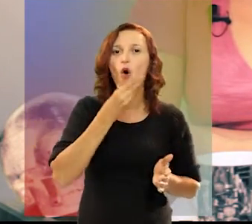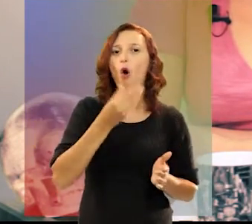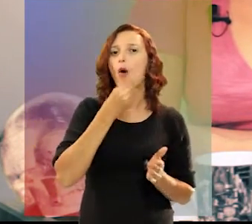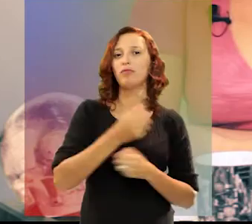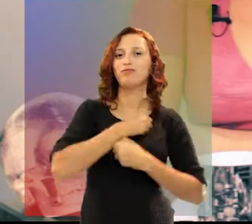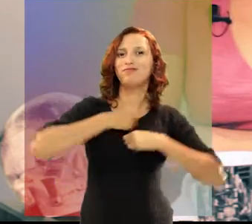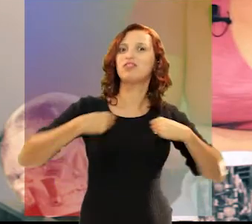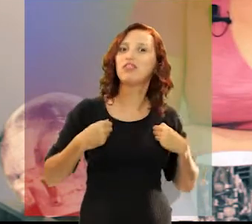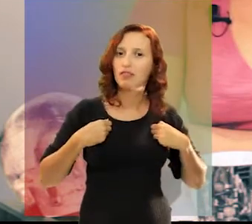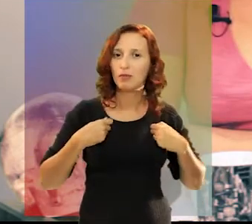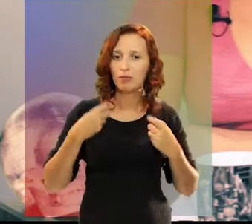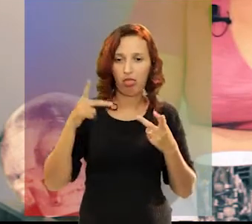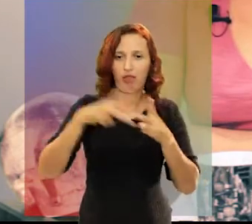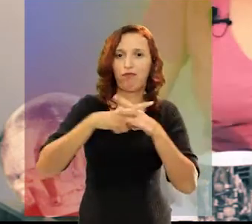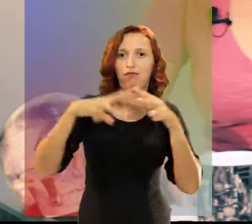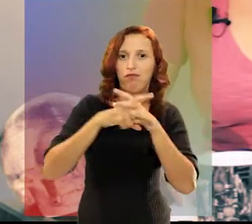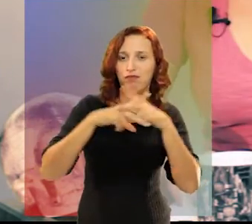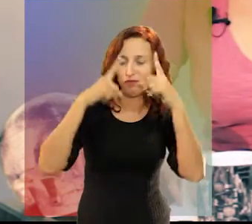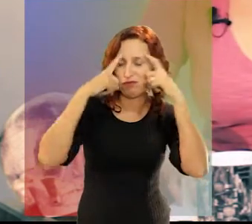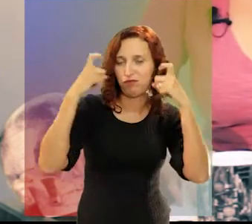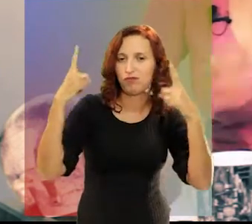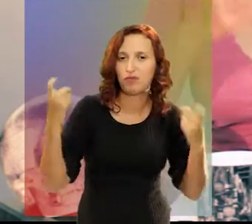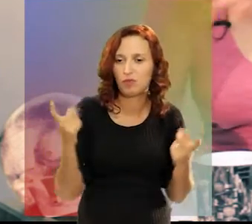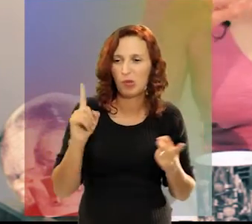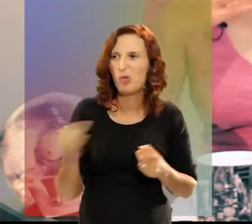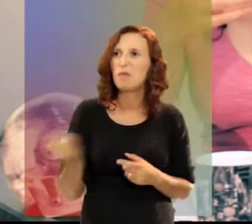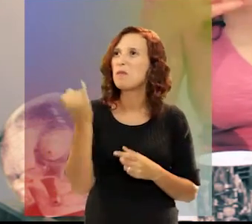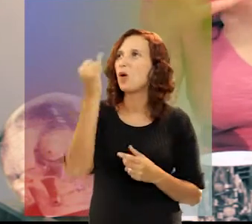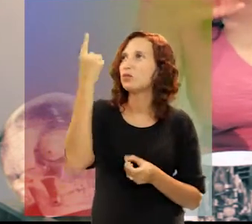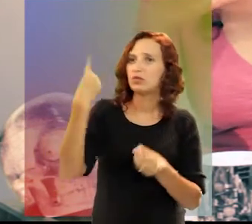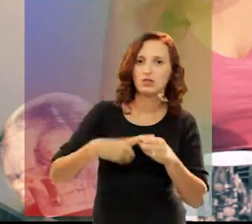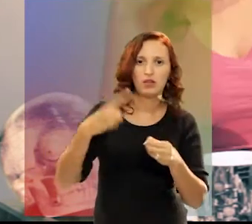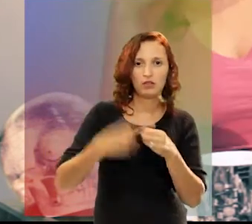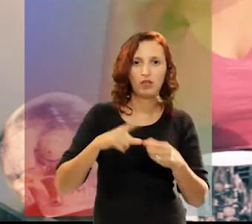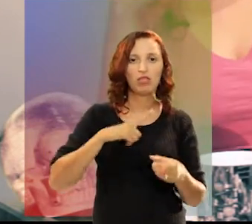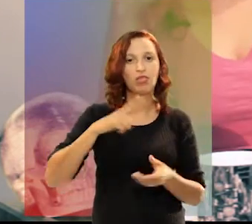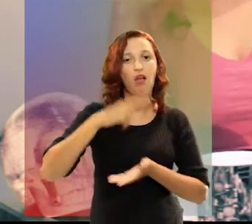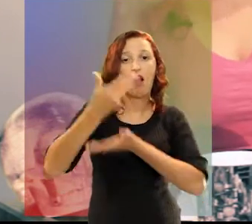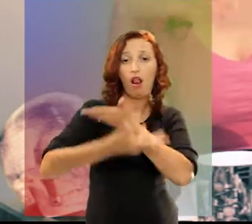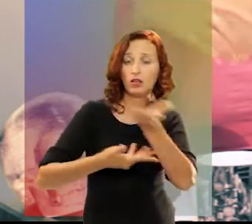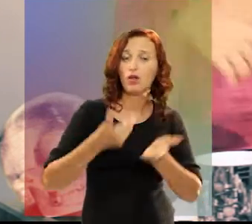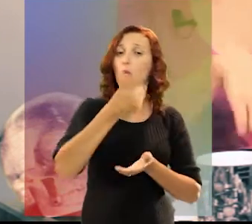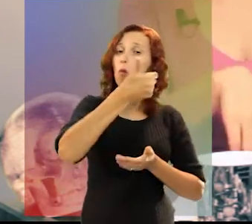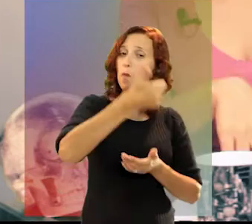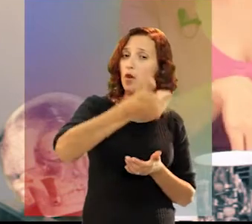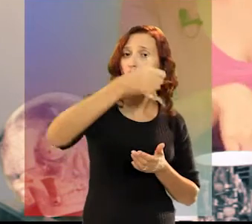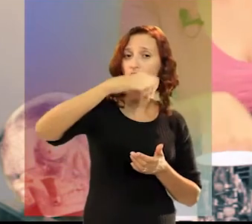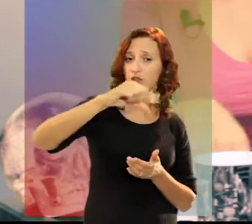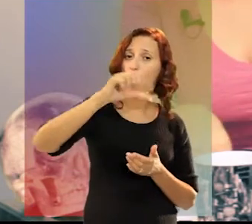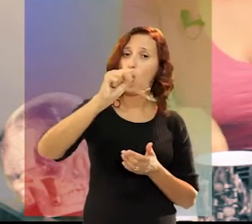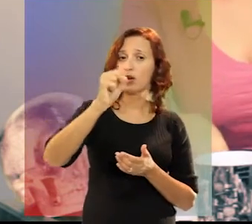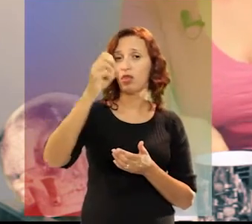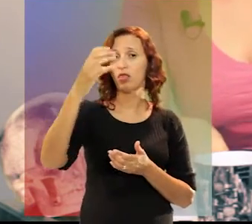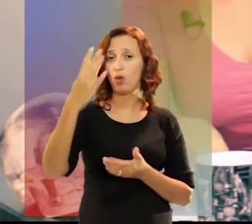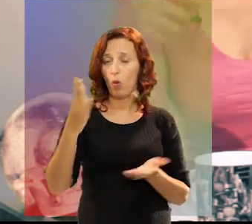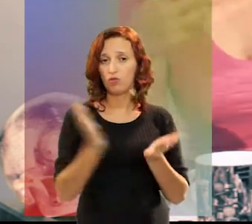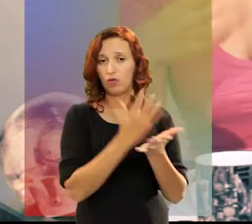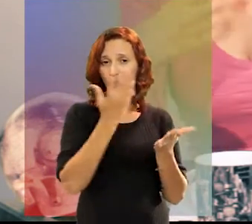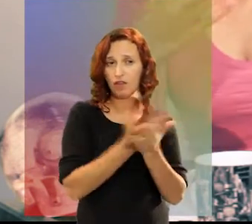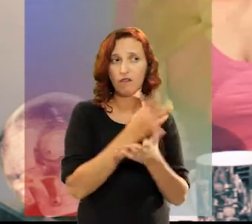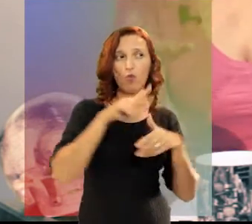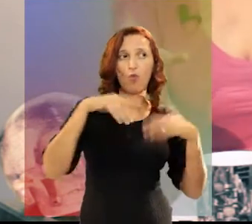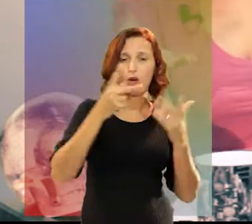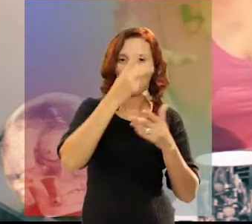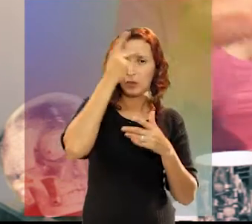homem atômico pra ir lá dar porrada, né? Então, na verdade, pouco importa Gotham. Também tem muito a ver com 1984, né?